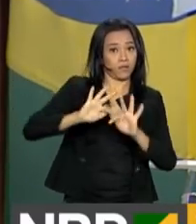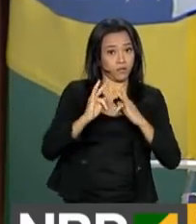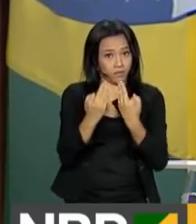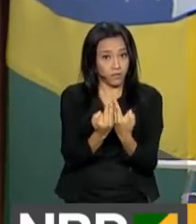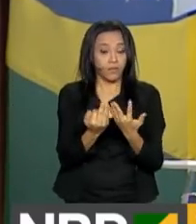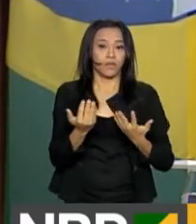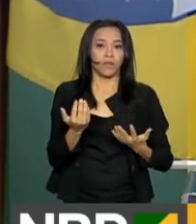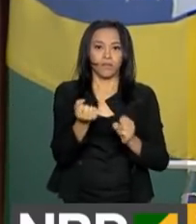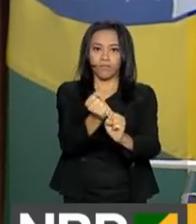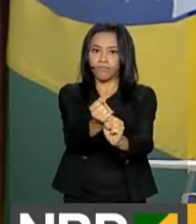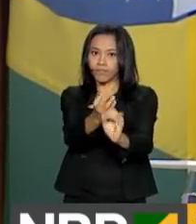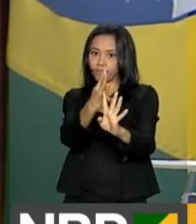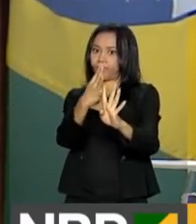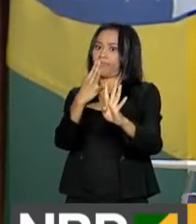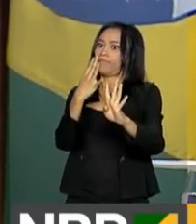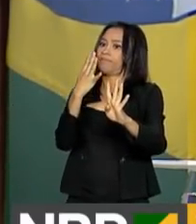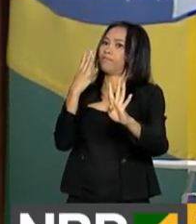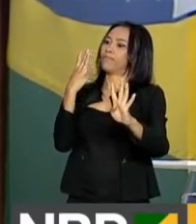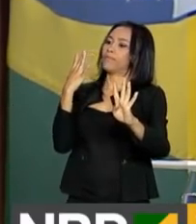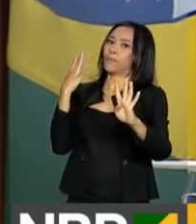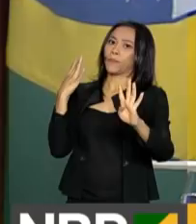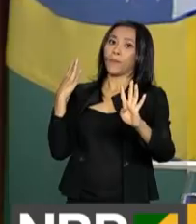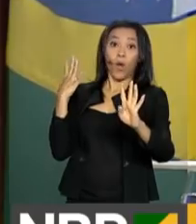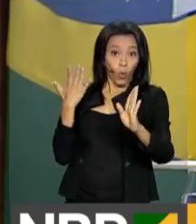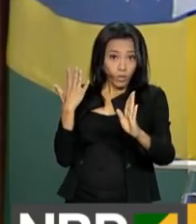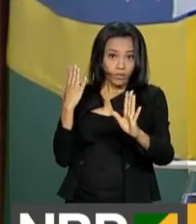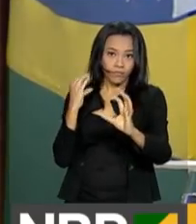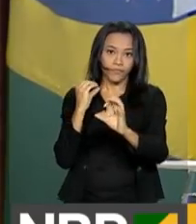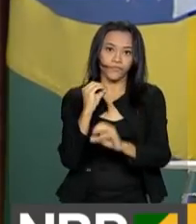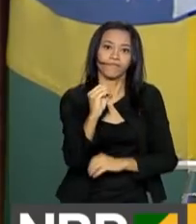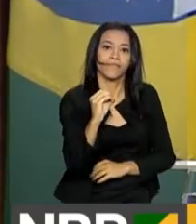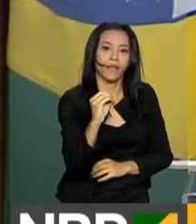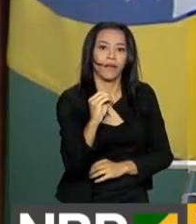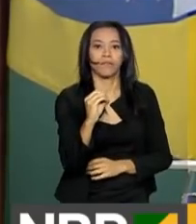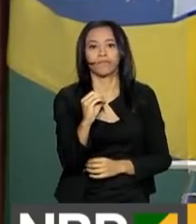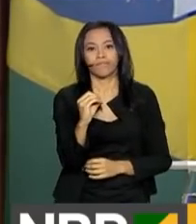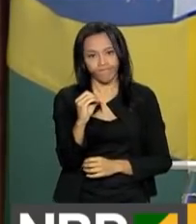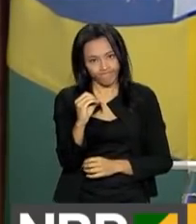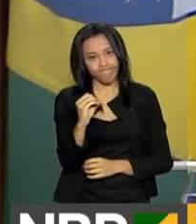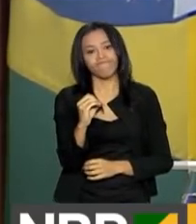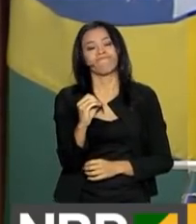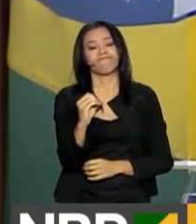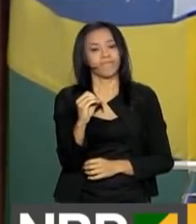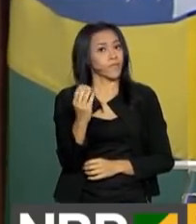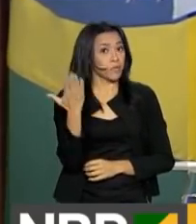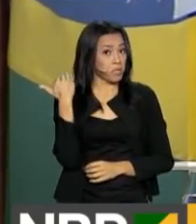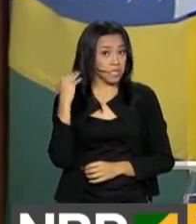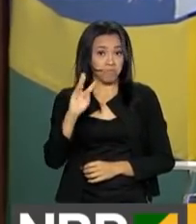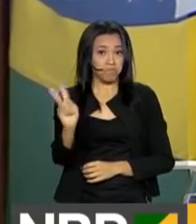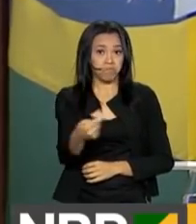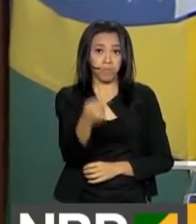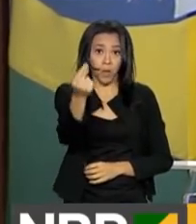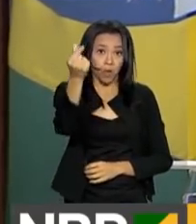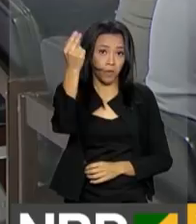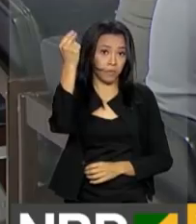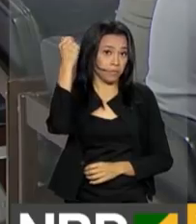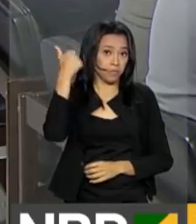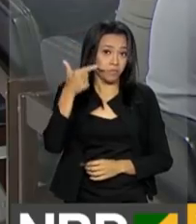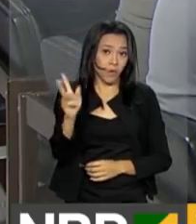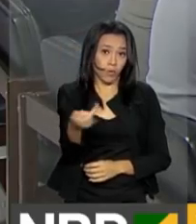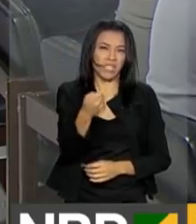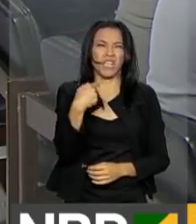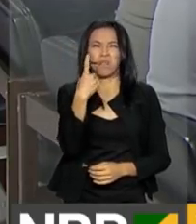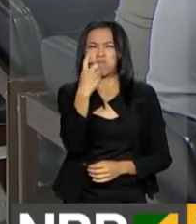a fila no bolso vista gerada não é do meu time está zerada coisa que não acontecia há muito tempo havia